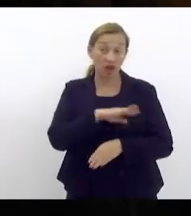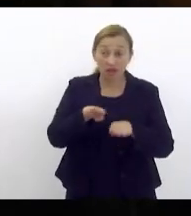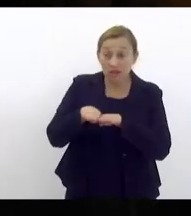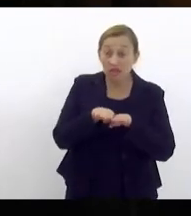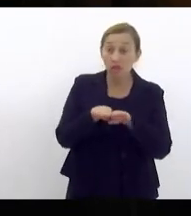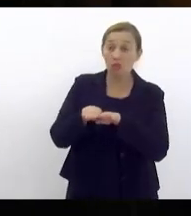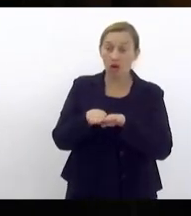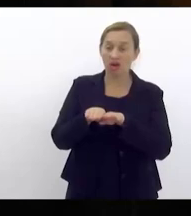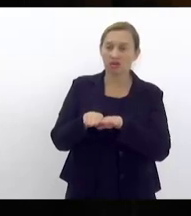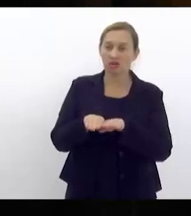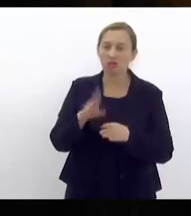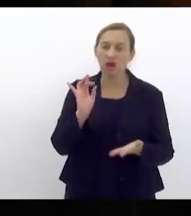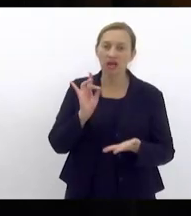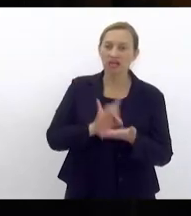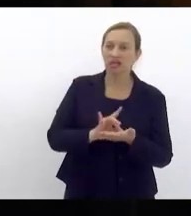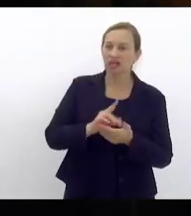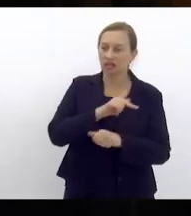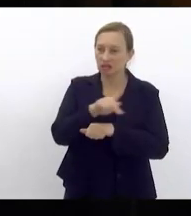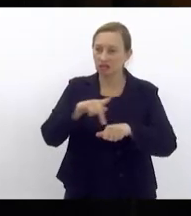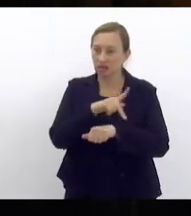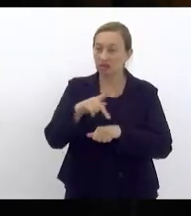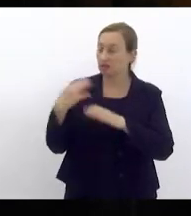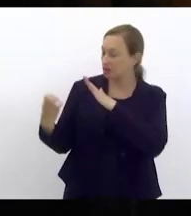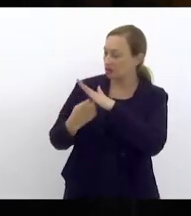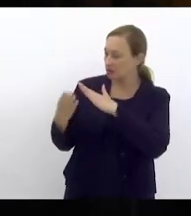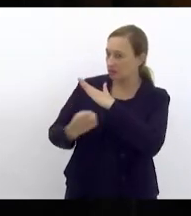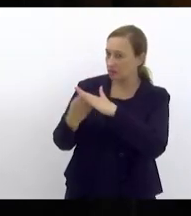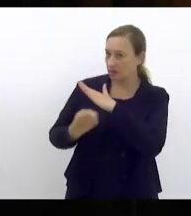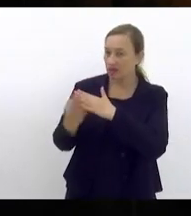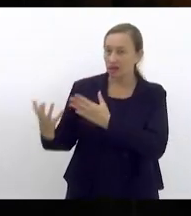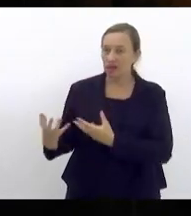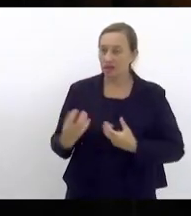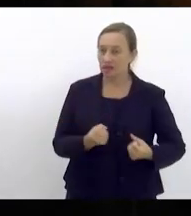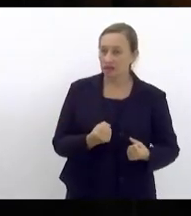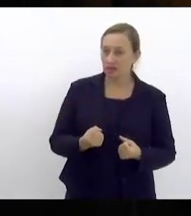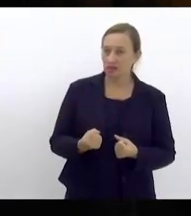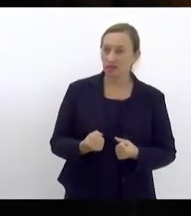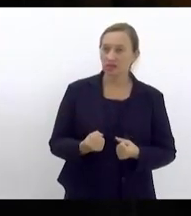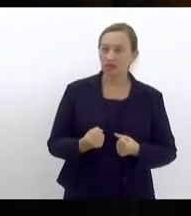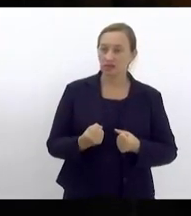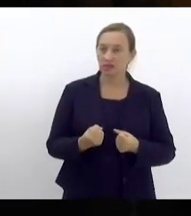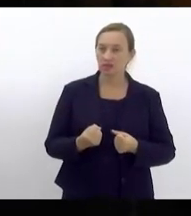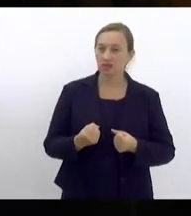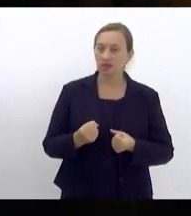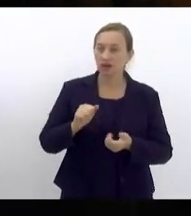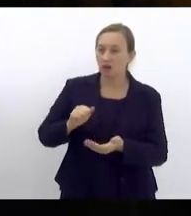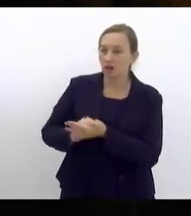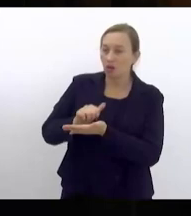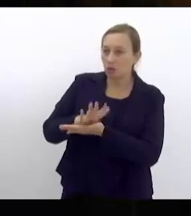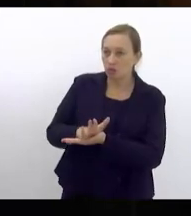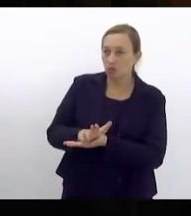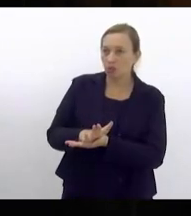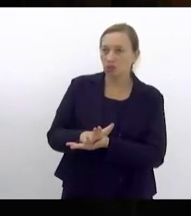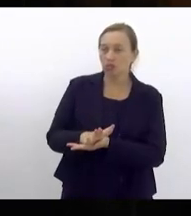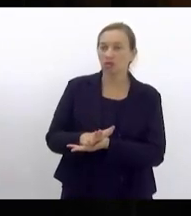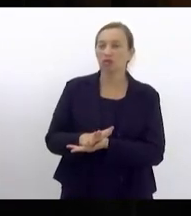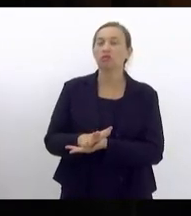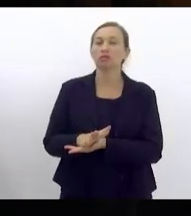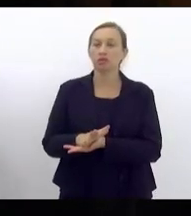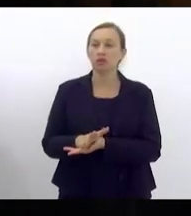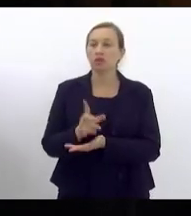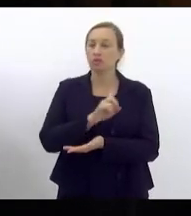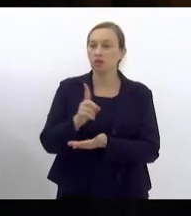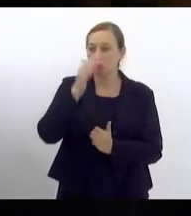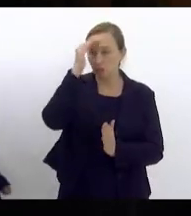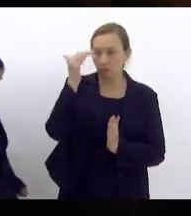sejam a realidade nesse país e que as empresas receba Sansão responsabilização e também multas por